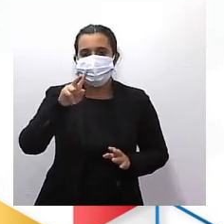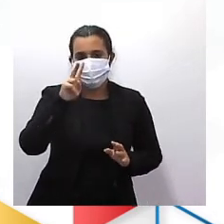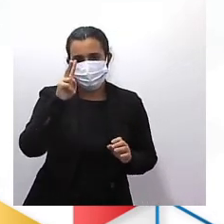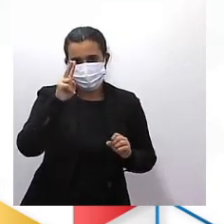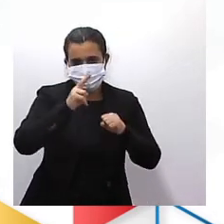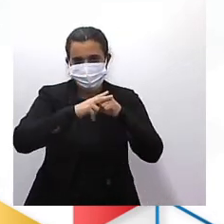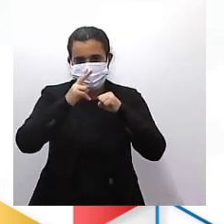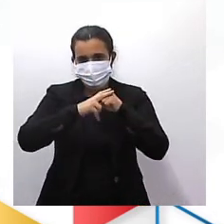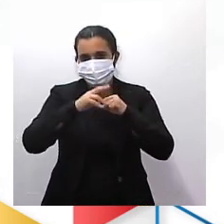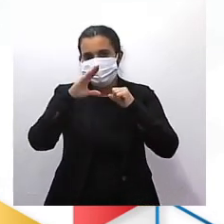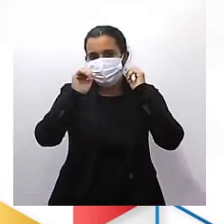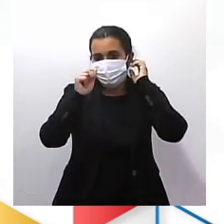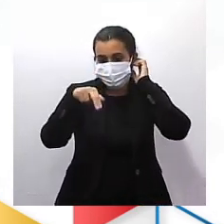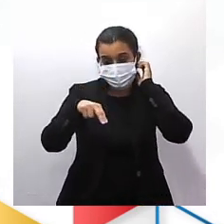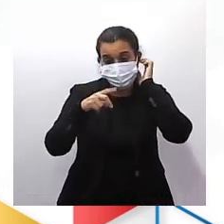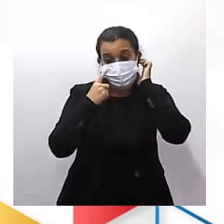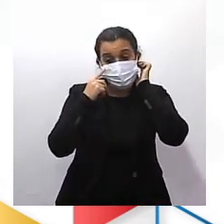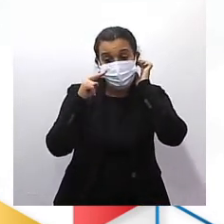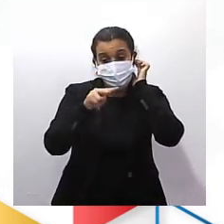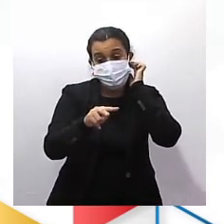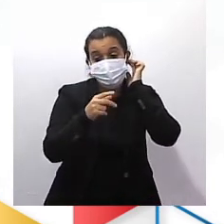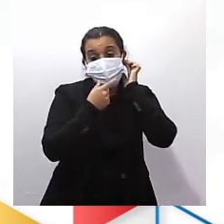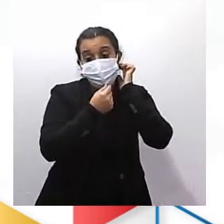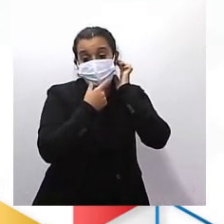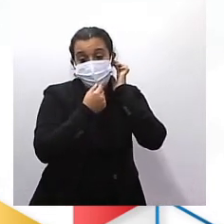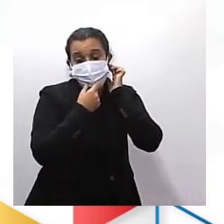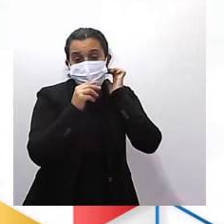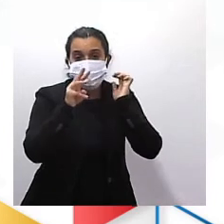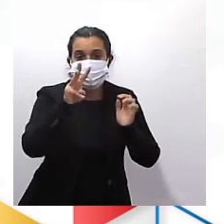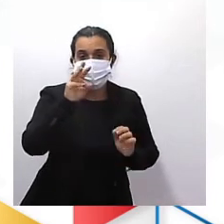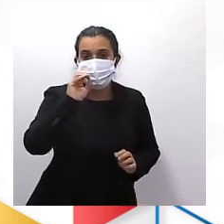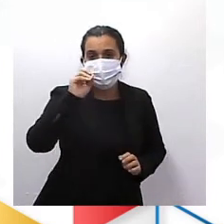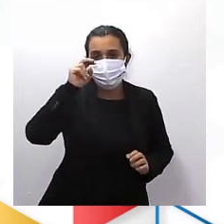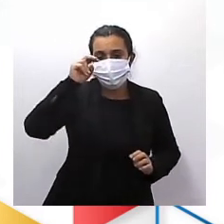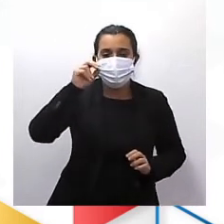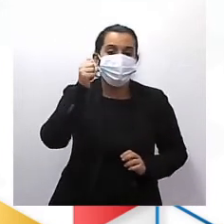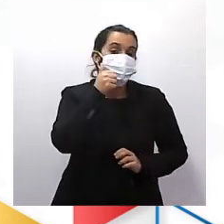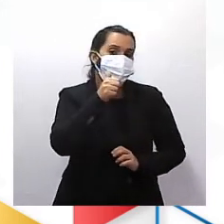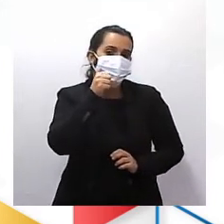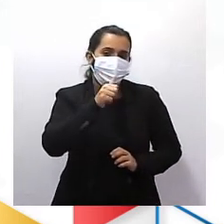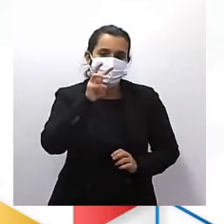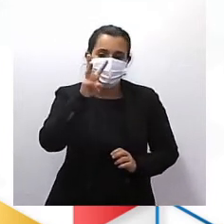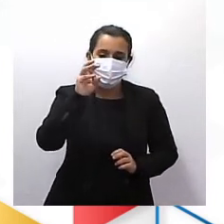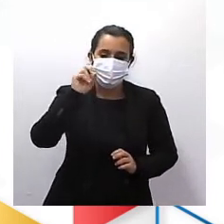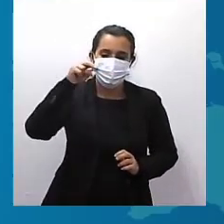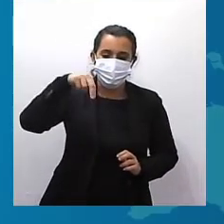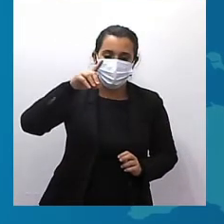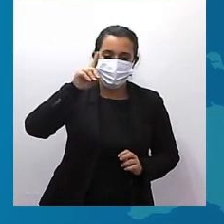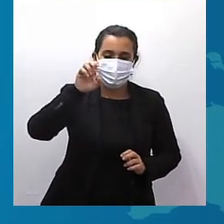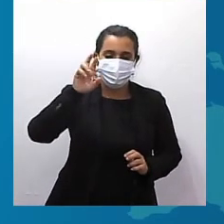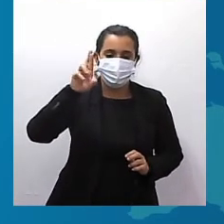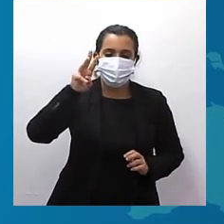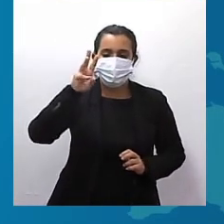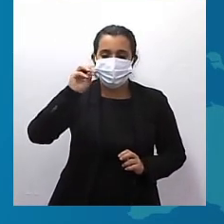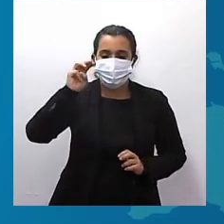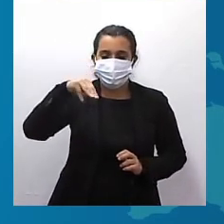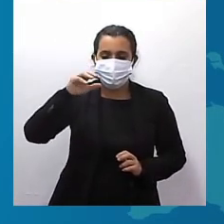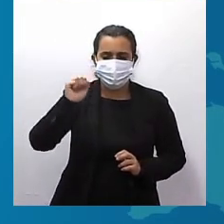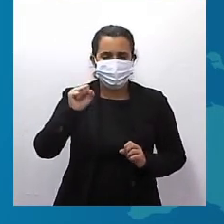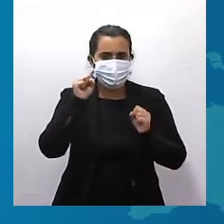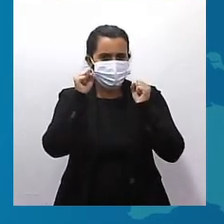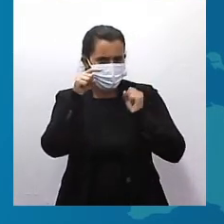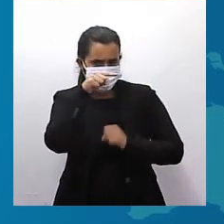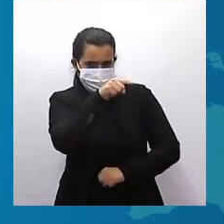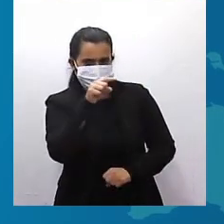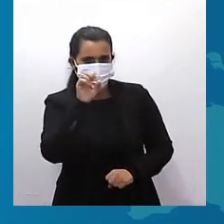ó, Wonder Woman testando a ability, a habilidade. Tem aí, ó, she can fly, ela